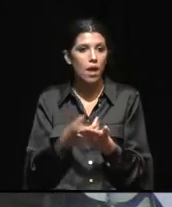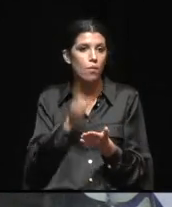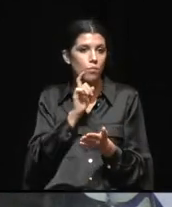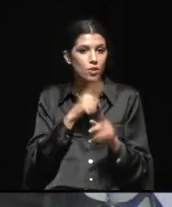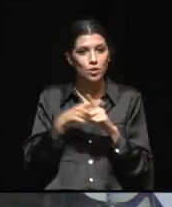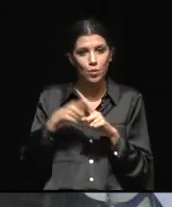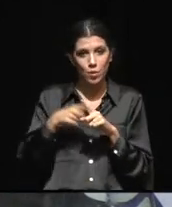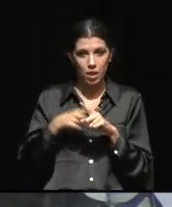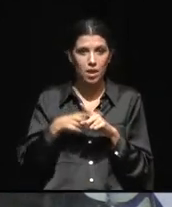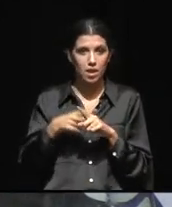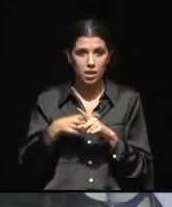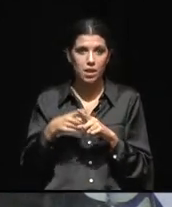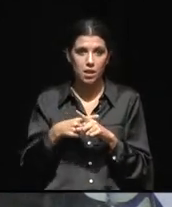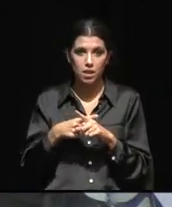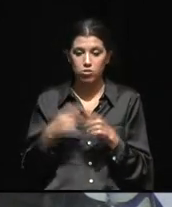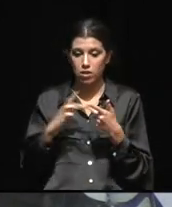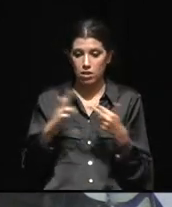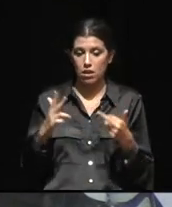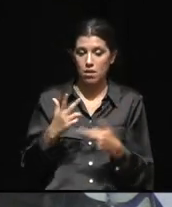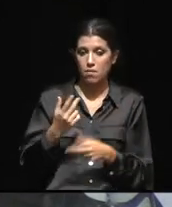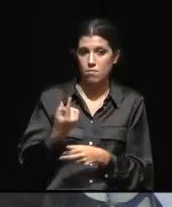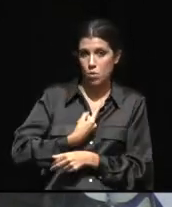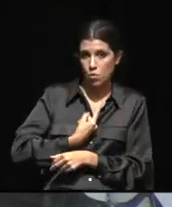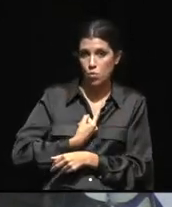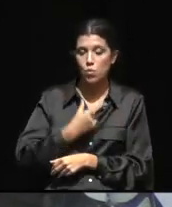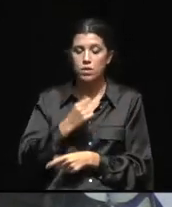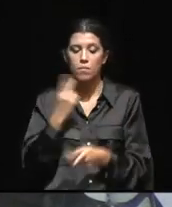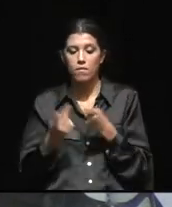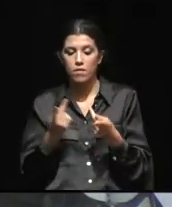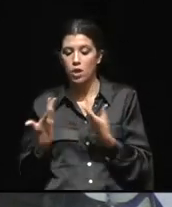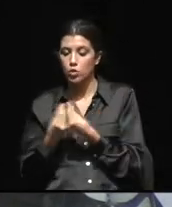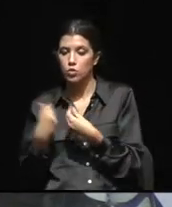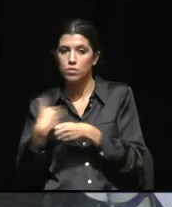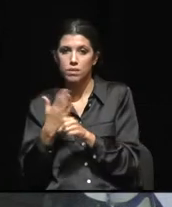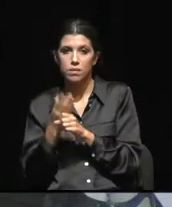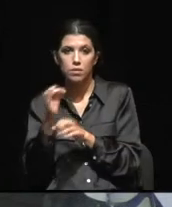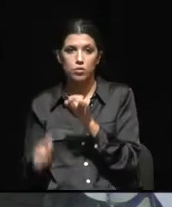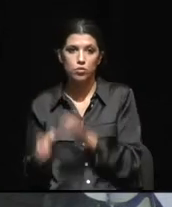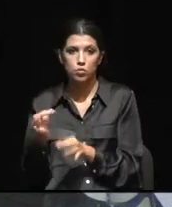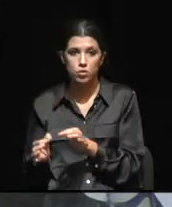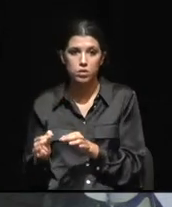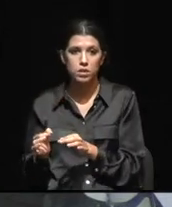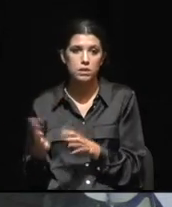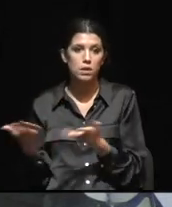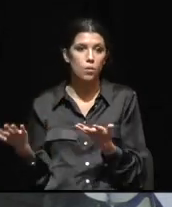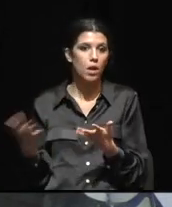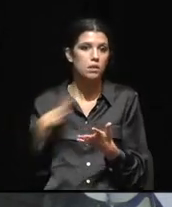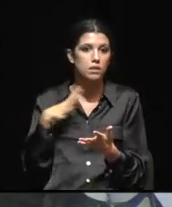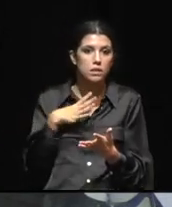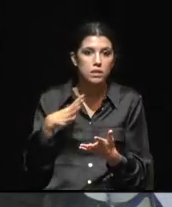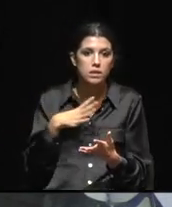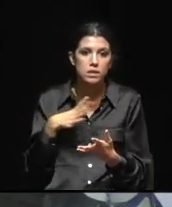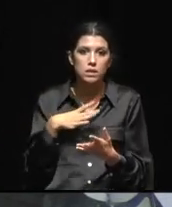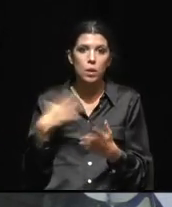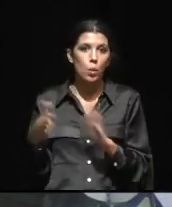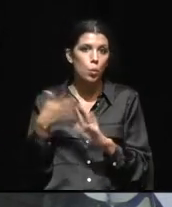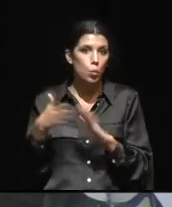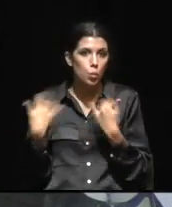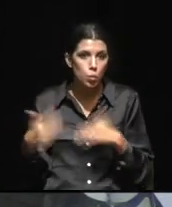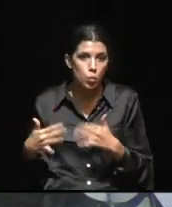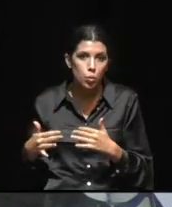interesse o interesse da câmara e será avaliado também com o departamento jurídico não creio que ISO seja uma questão iminentemente